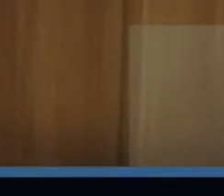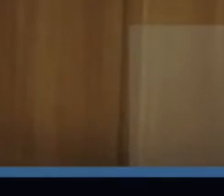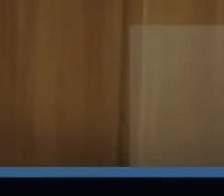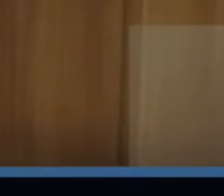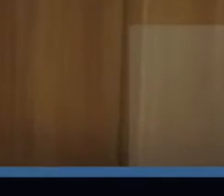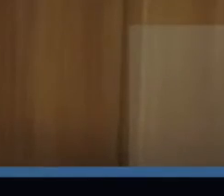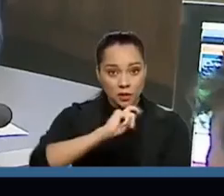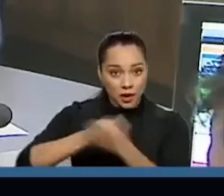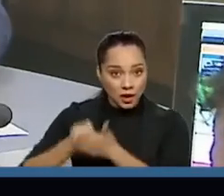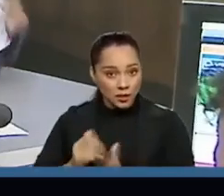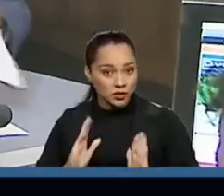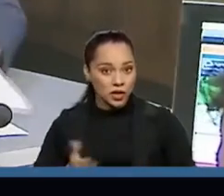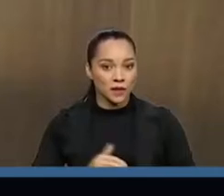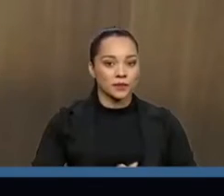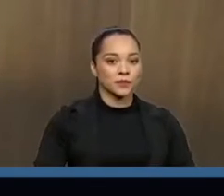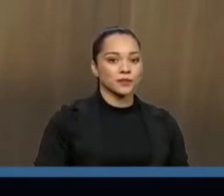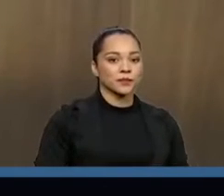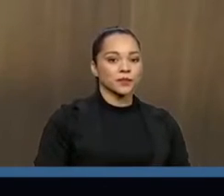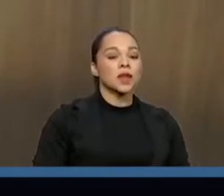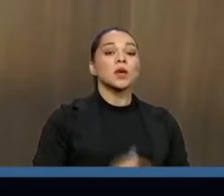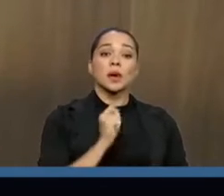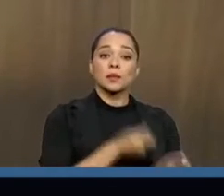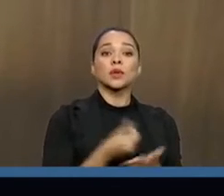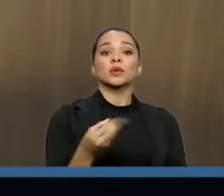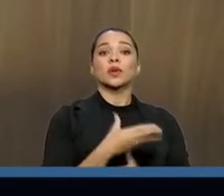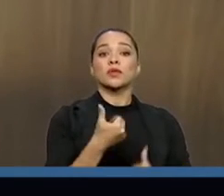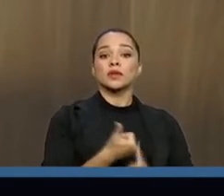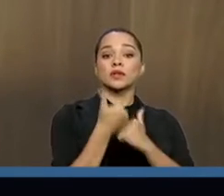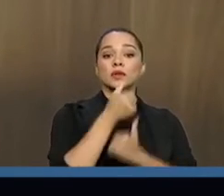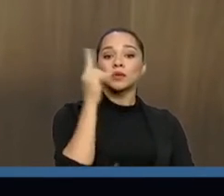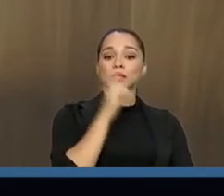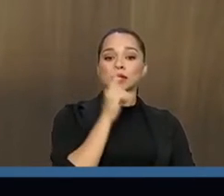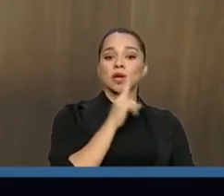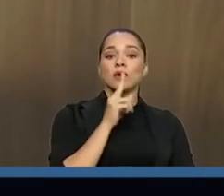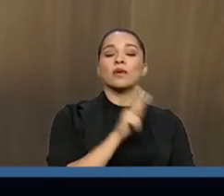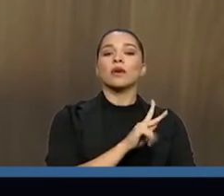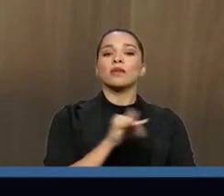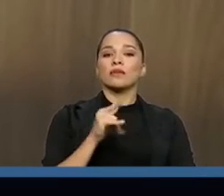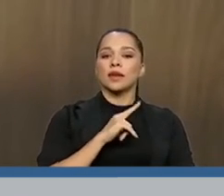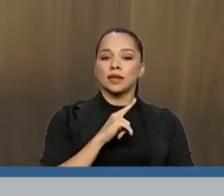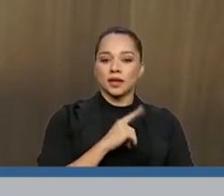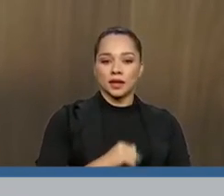Cidadania, João Roma. O pagamento do novo auxílio emergencial